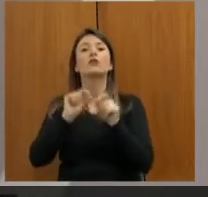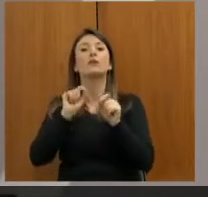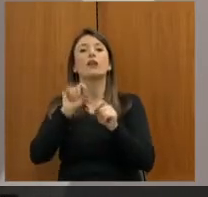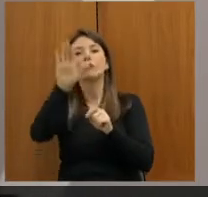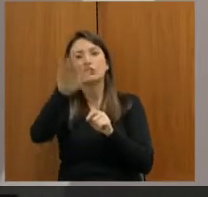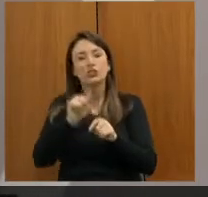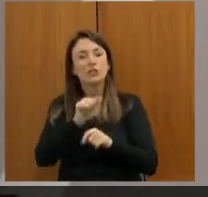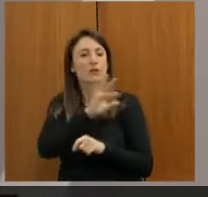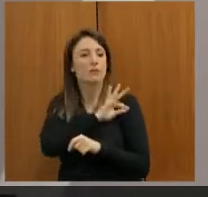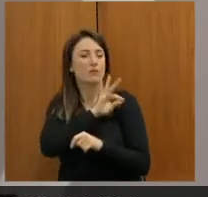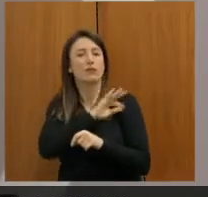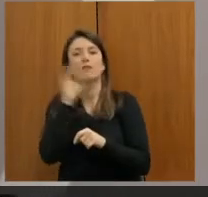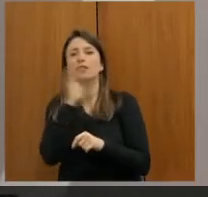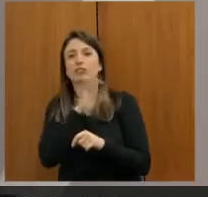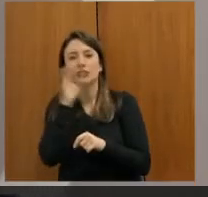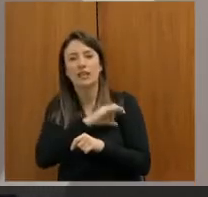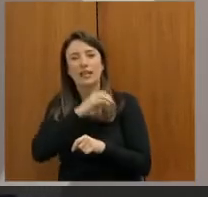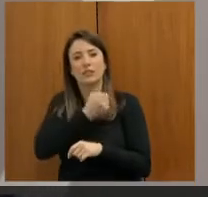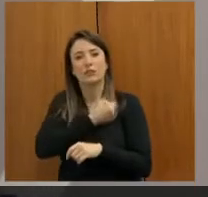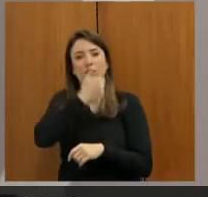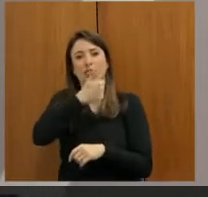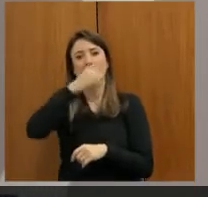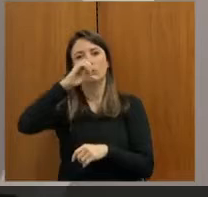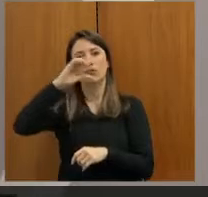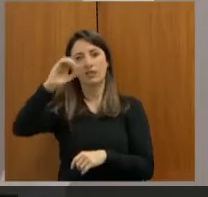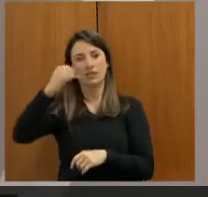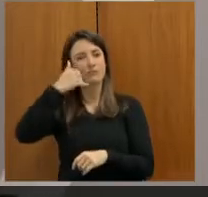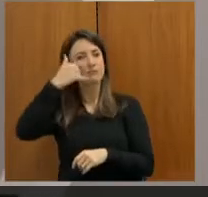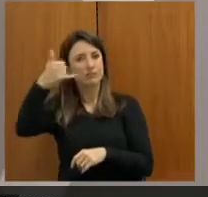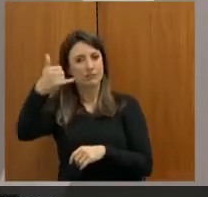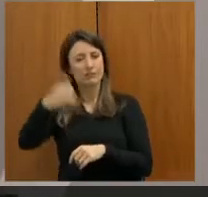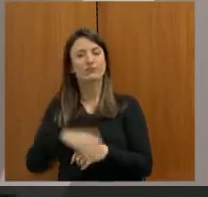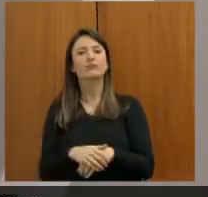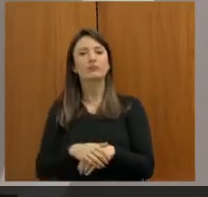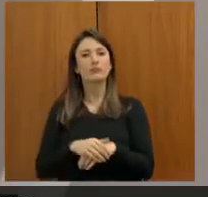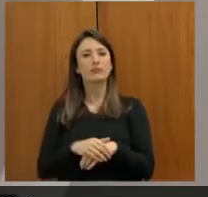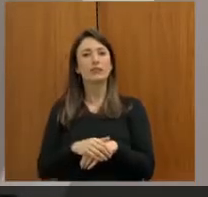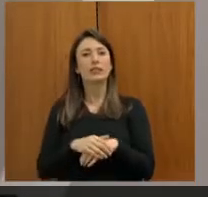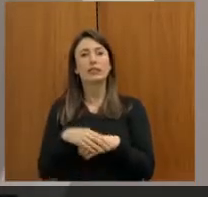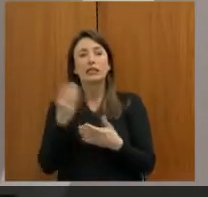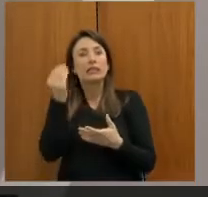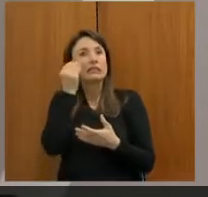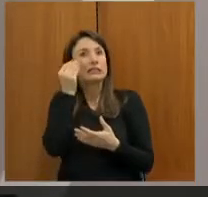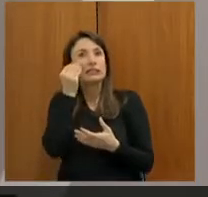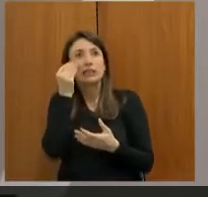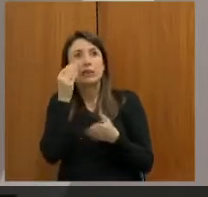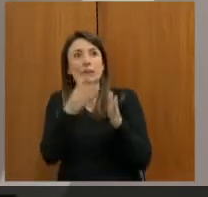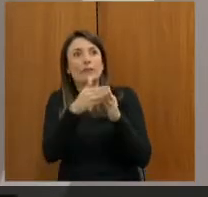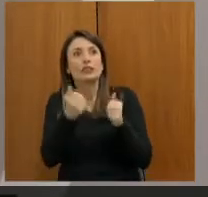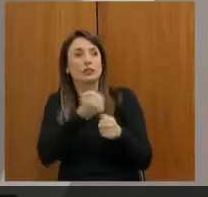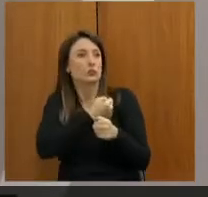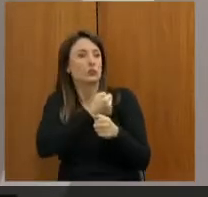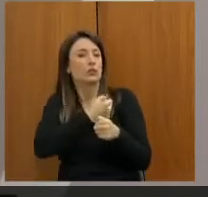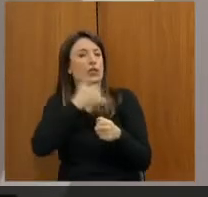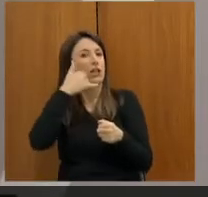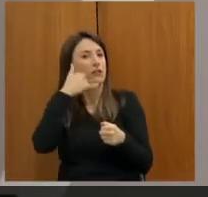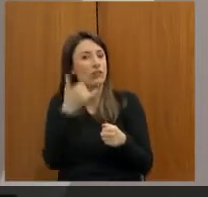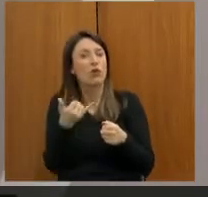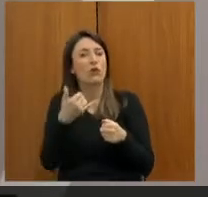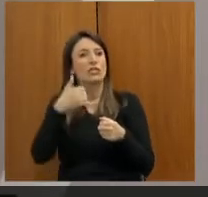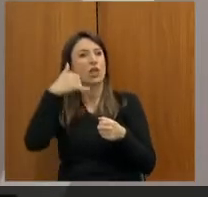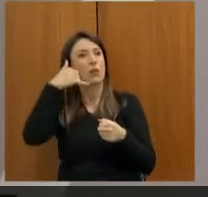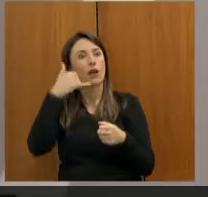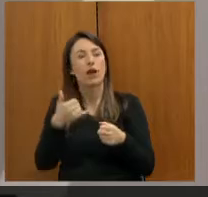190 que a emergência o e tentar pegar um dado dela um telefone celular